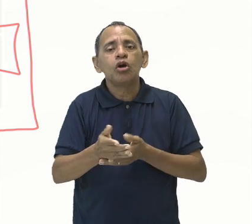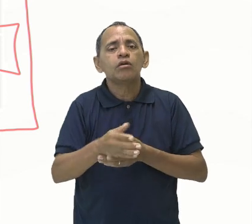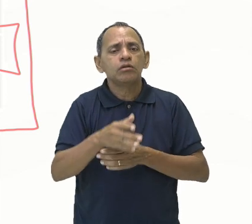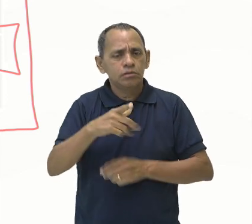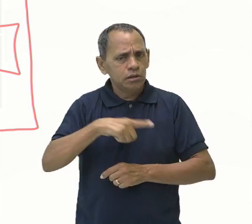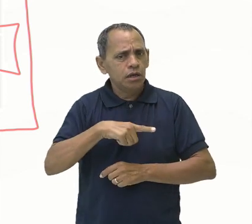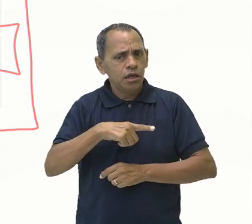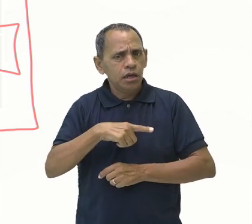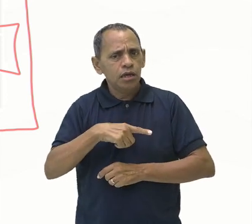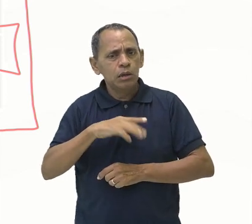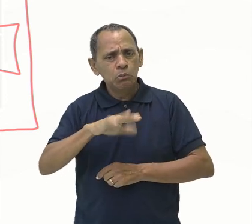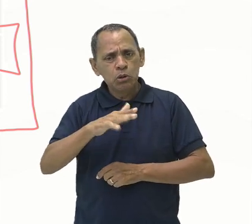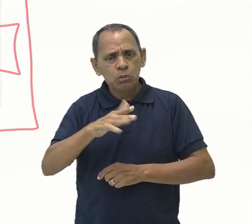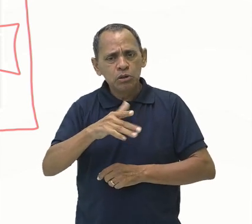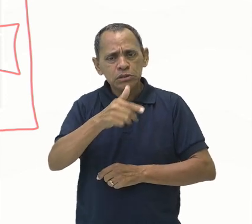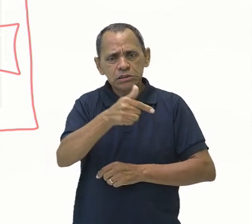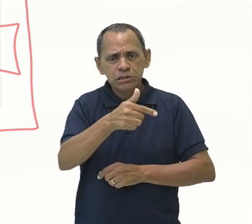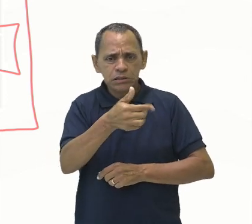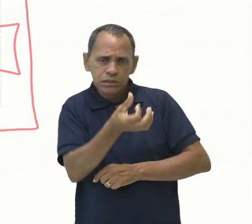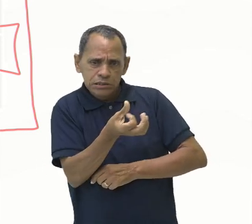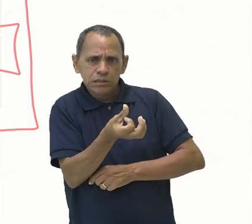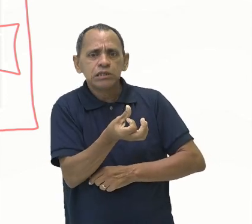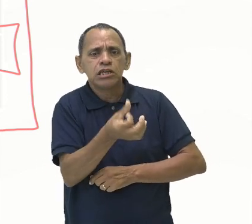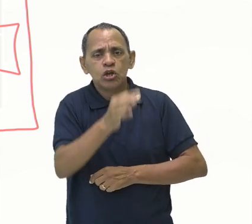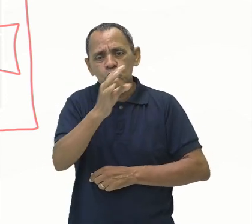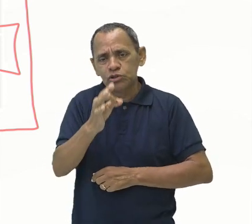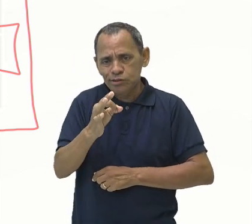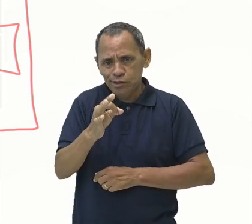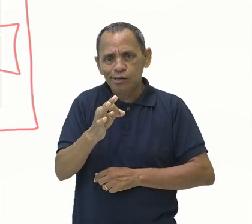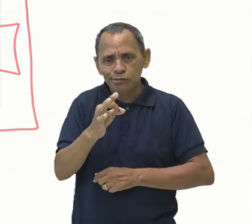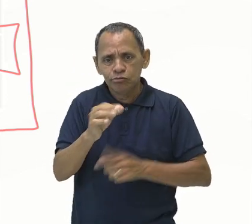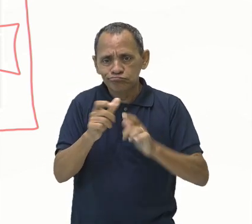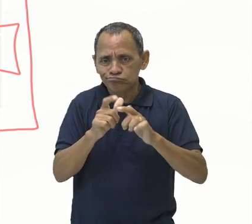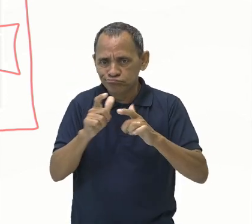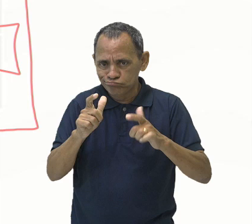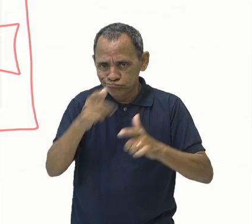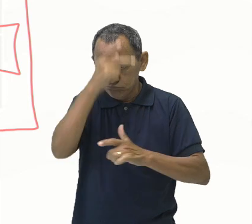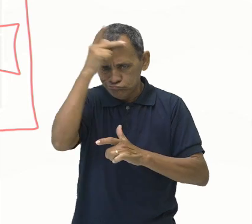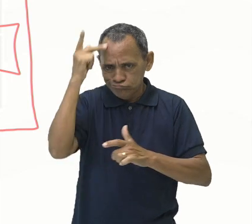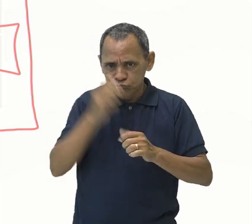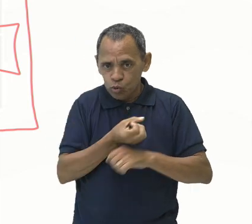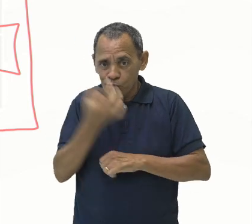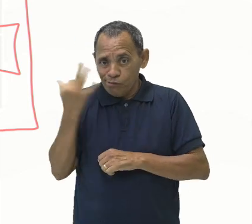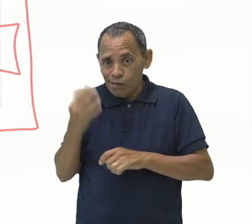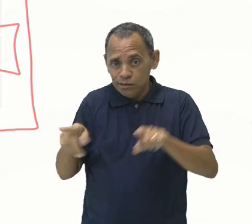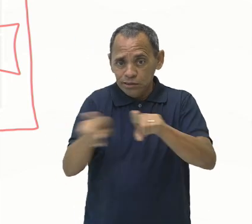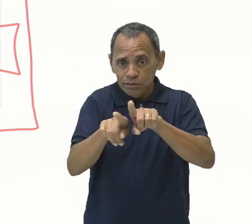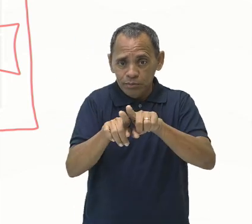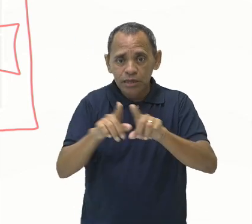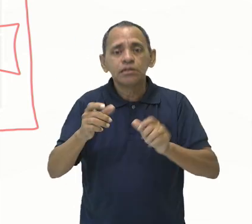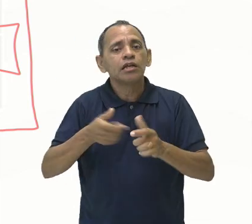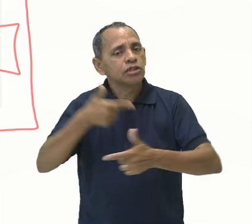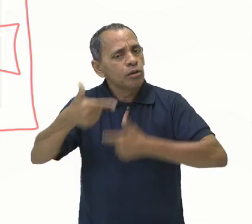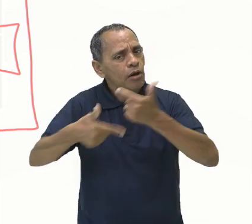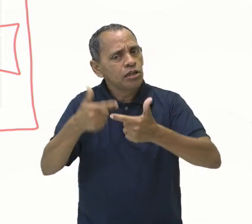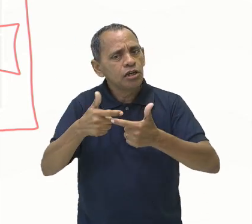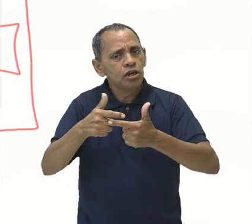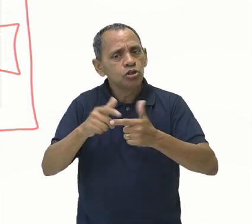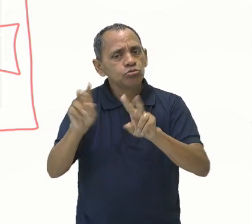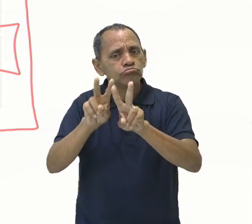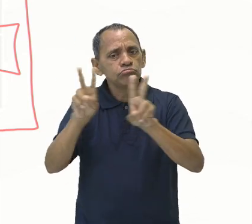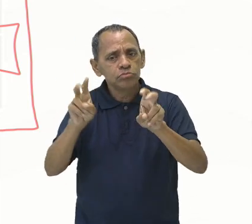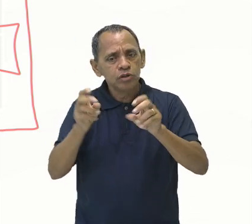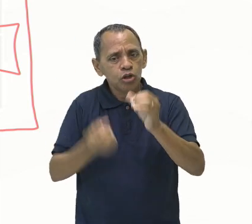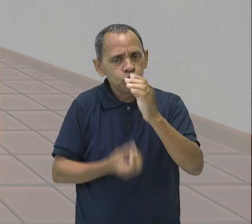grande quantidade de pessoas que está trabalhando com essa questão ali, né, de produzir,